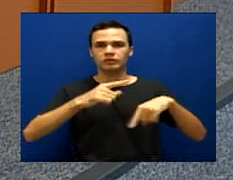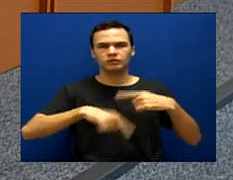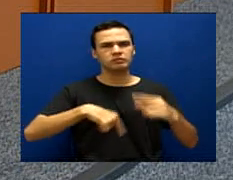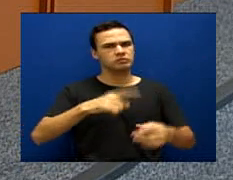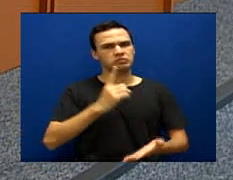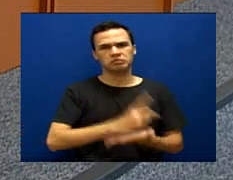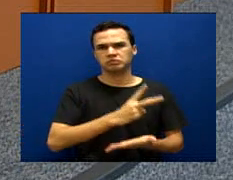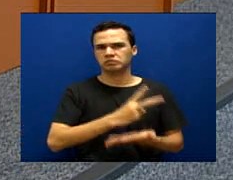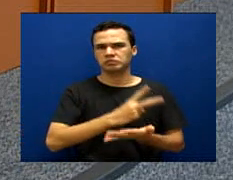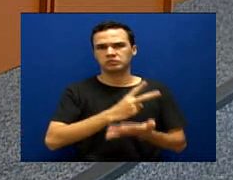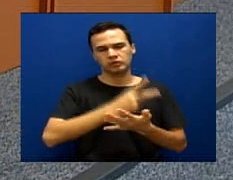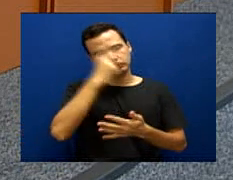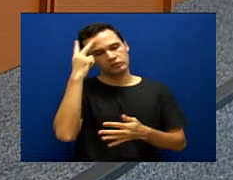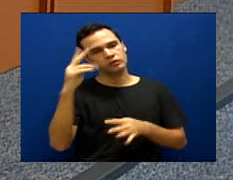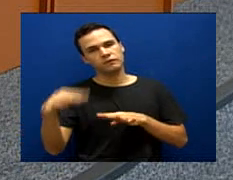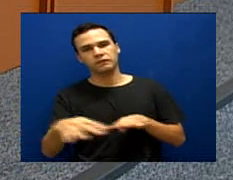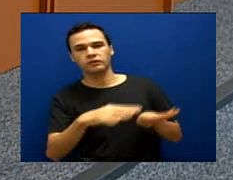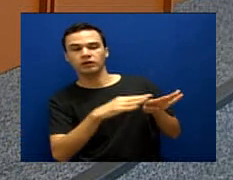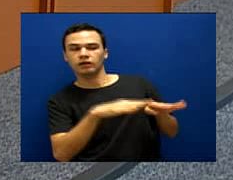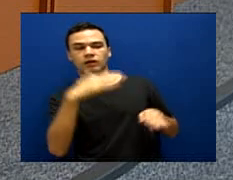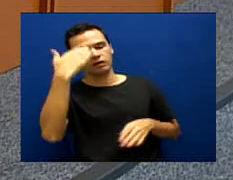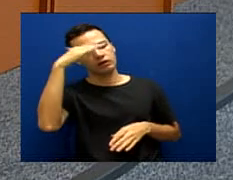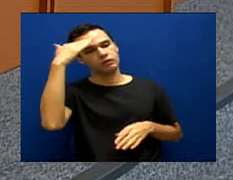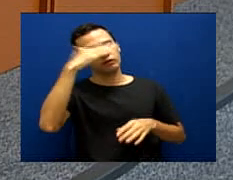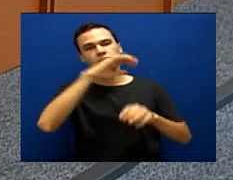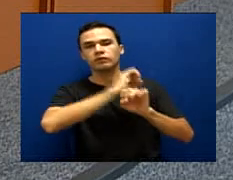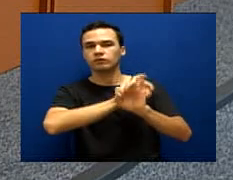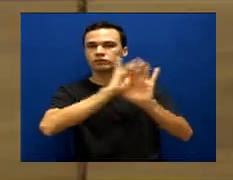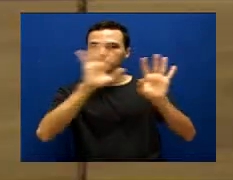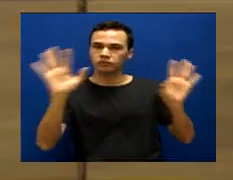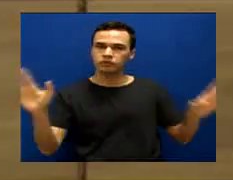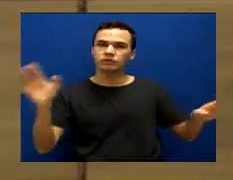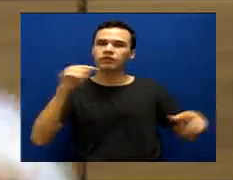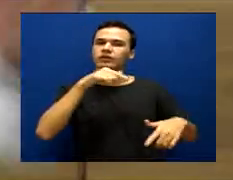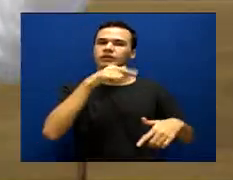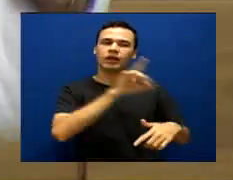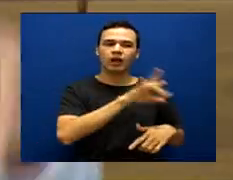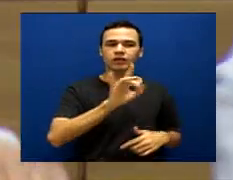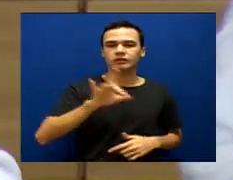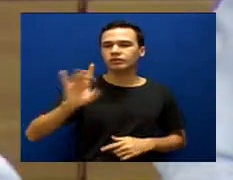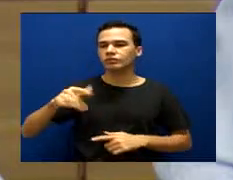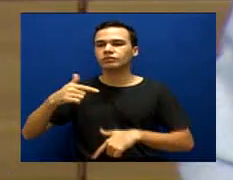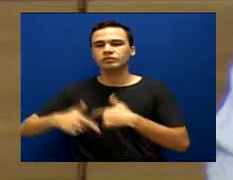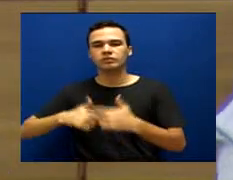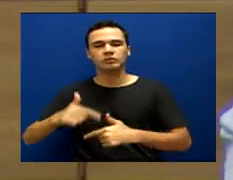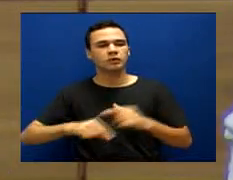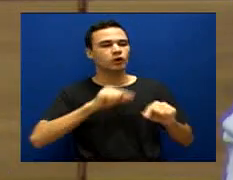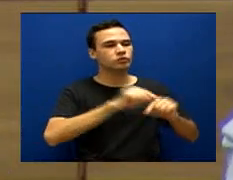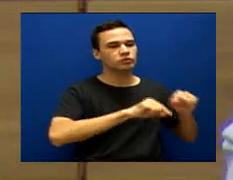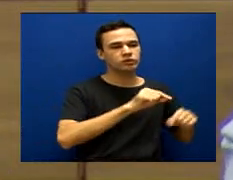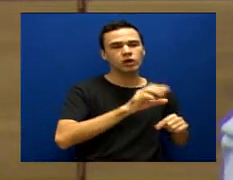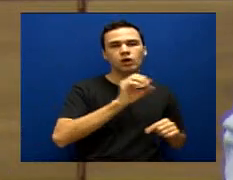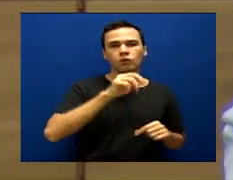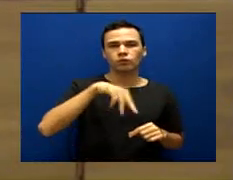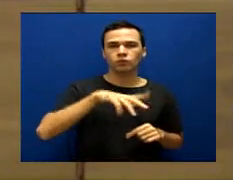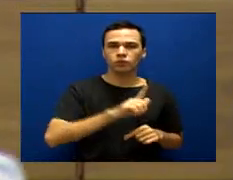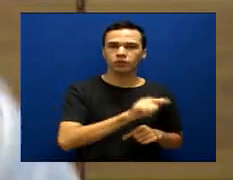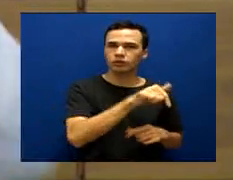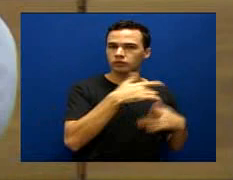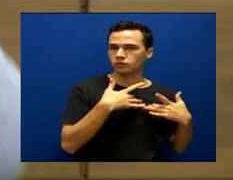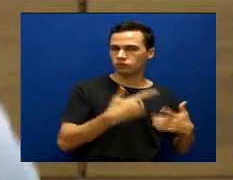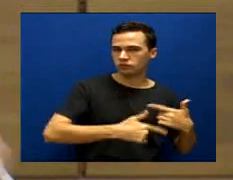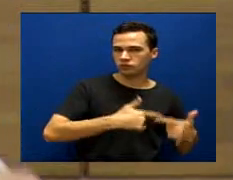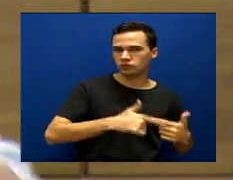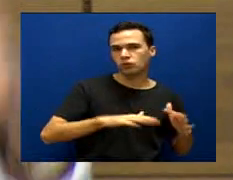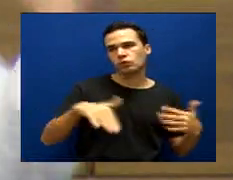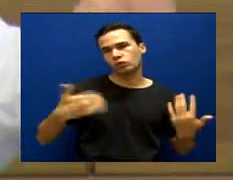inúmeras vezes, e as pessoas que nos assistem têm que entender claramente as atribuições de cada um, que cabe a uma ONG, que fazem isso voluntariamente, o que